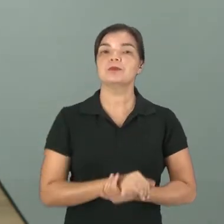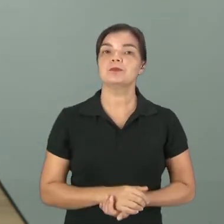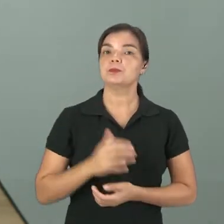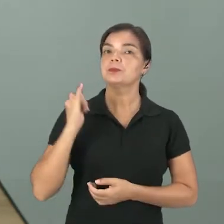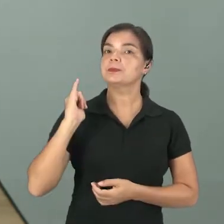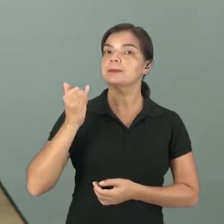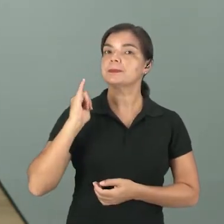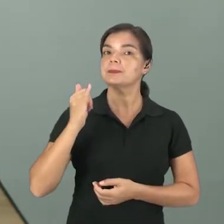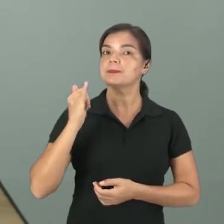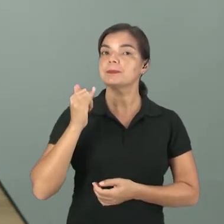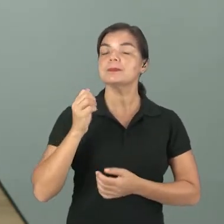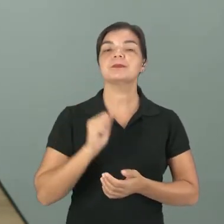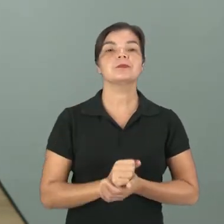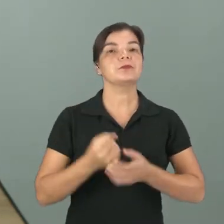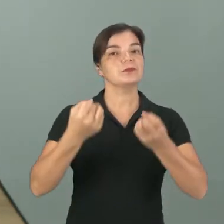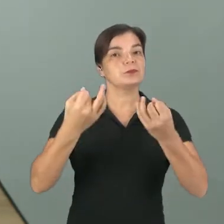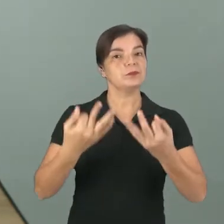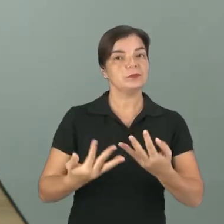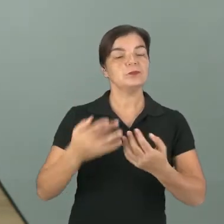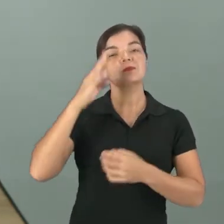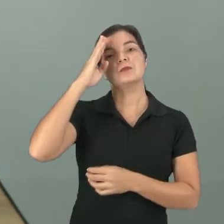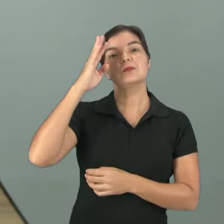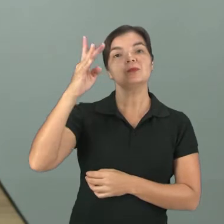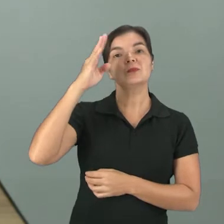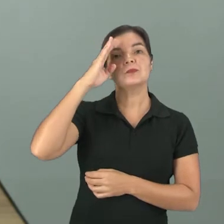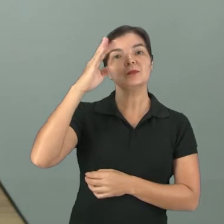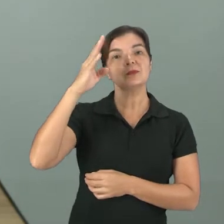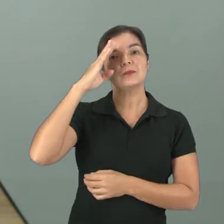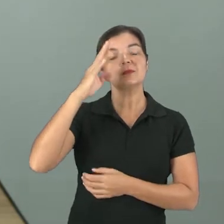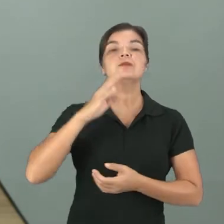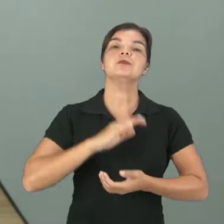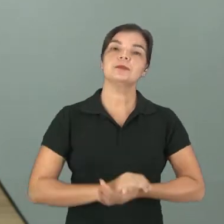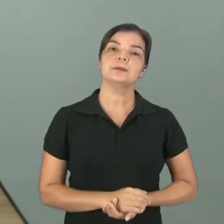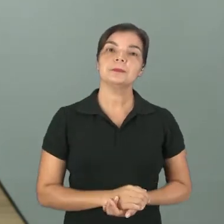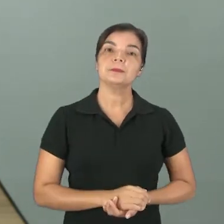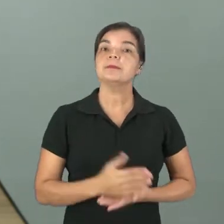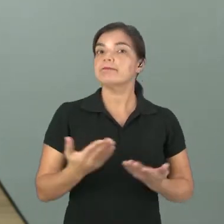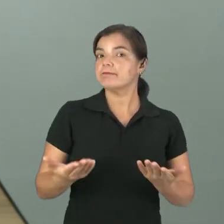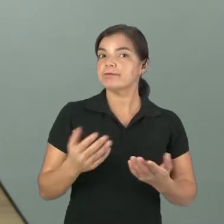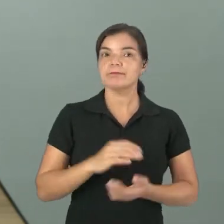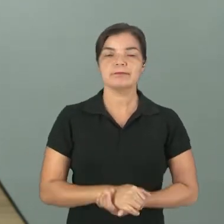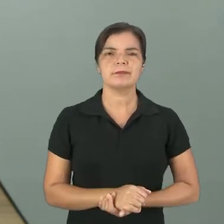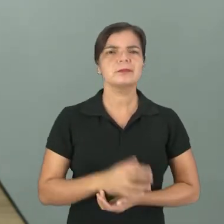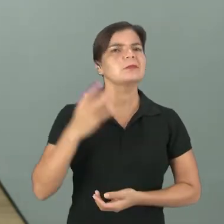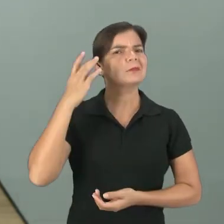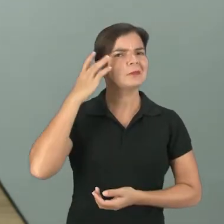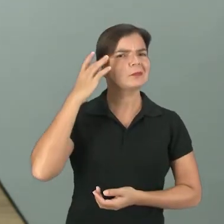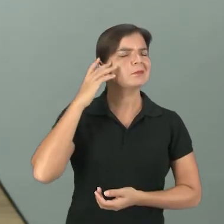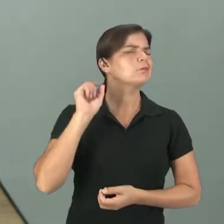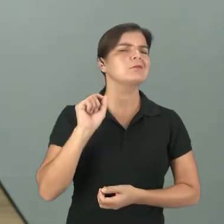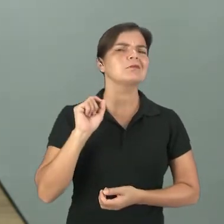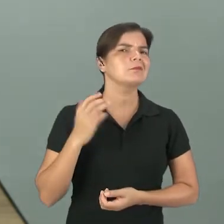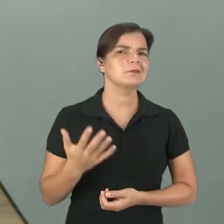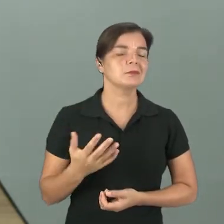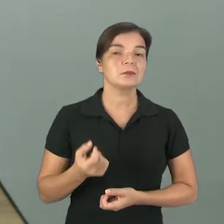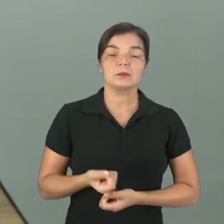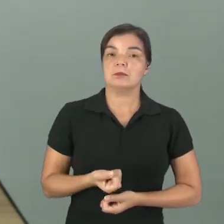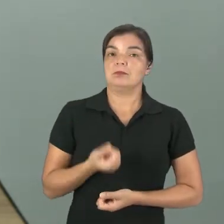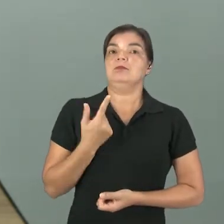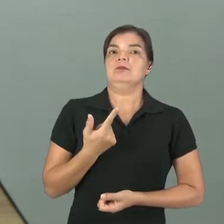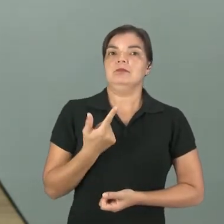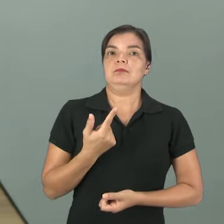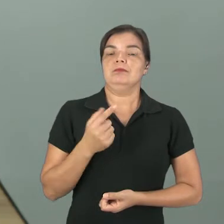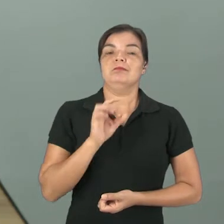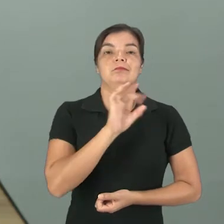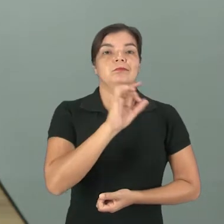contos, quando falamos de contos, falamos de um mundo de imaginação, de fantasia. E aí, o que será que desperta em